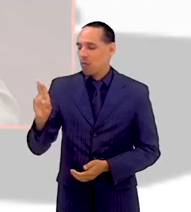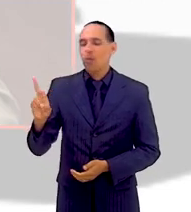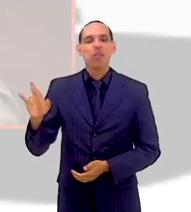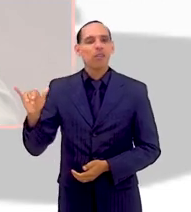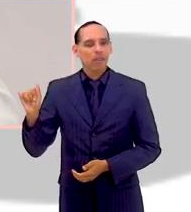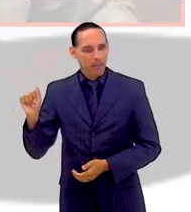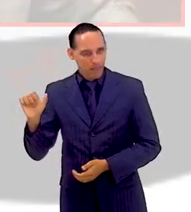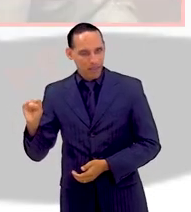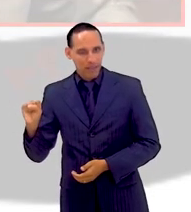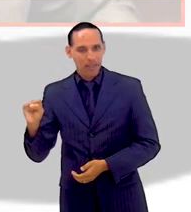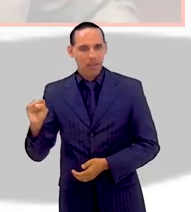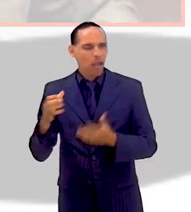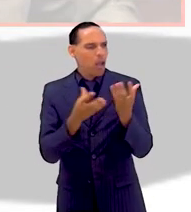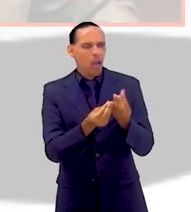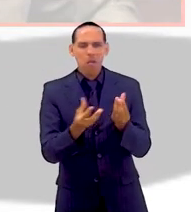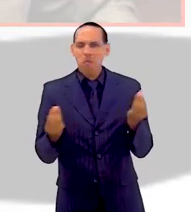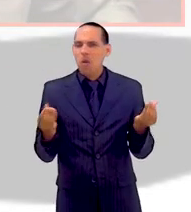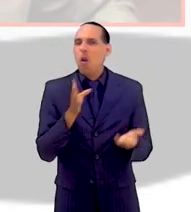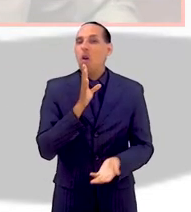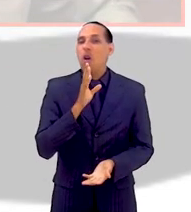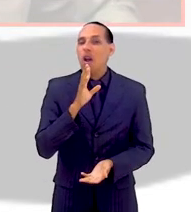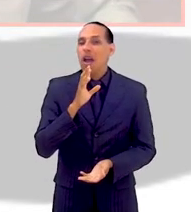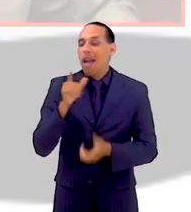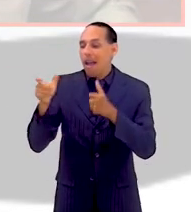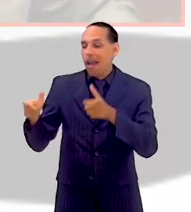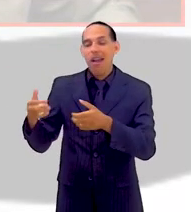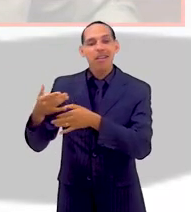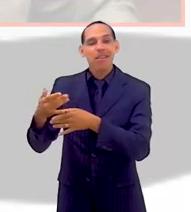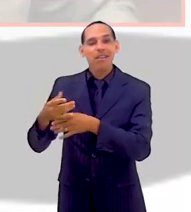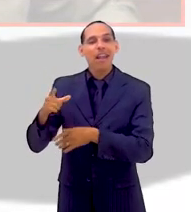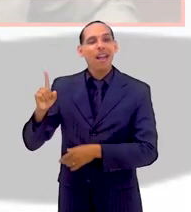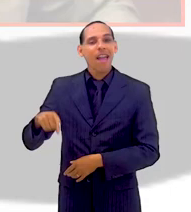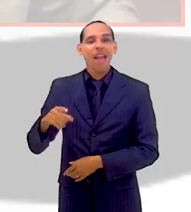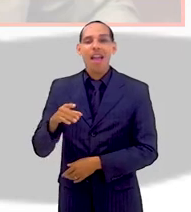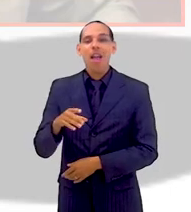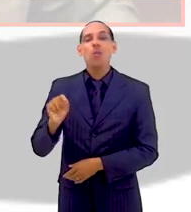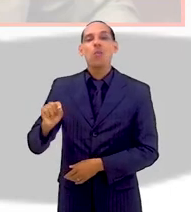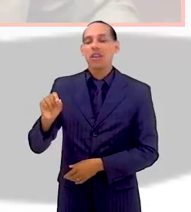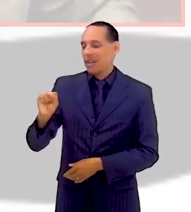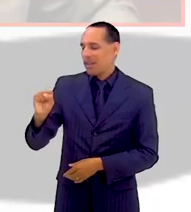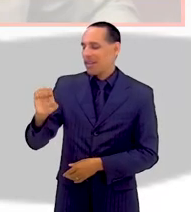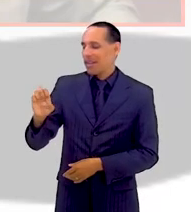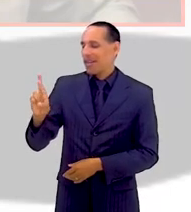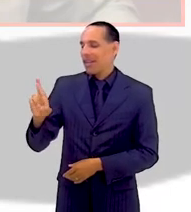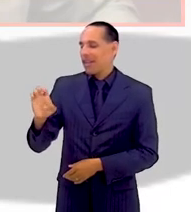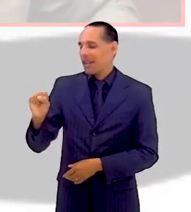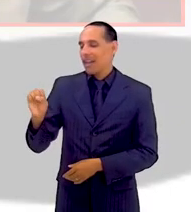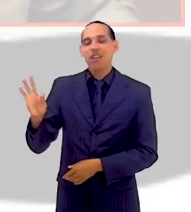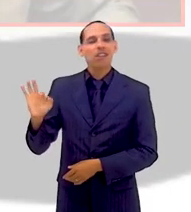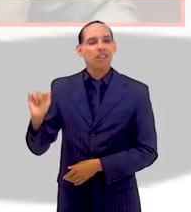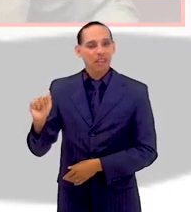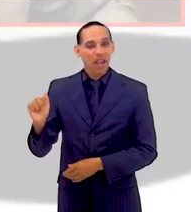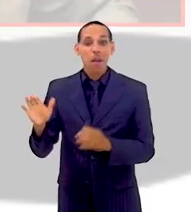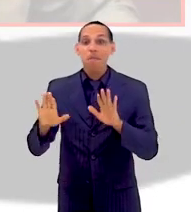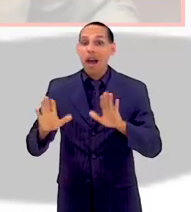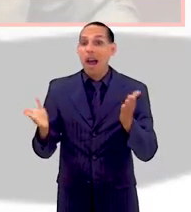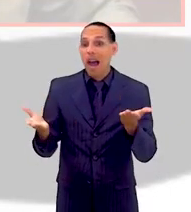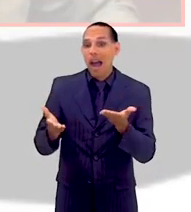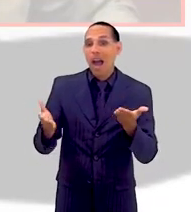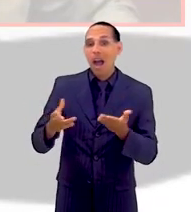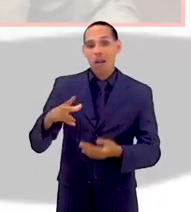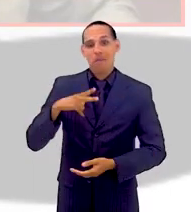cidade, inclusive de serestas, etc., desenvolveu agora um atrativo de museu, cara, na iniciativa privada